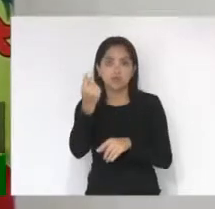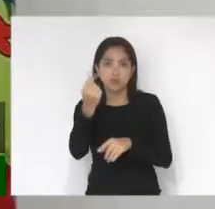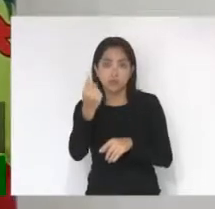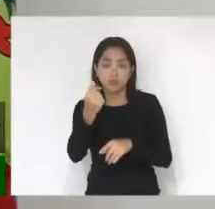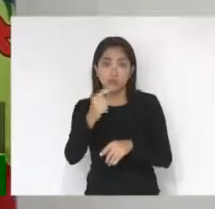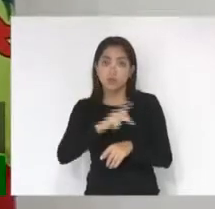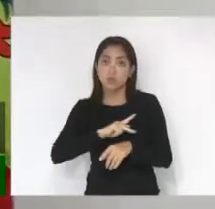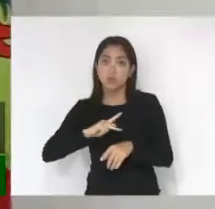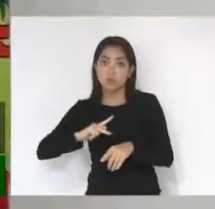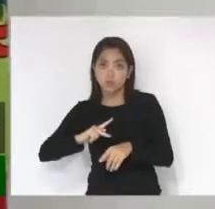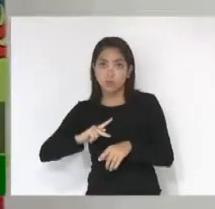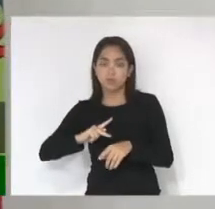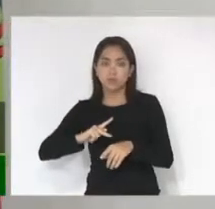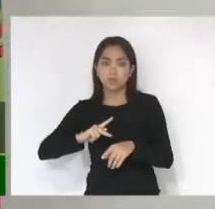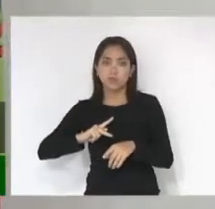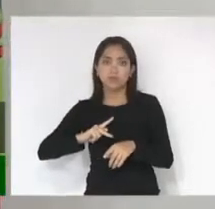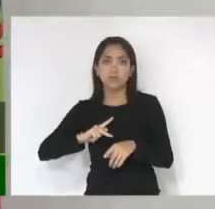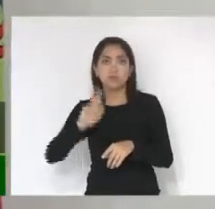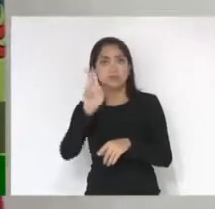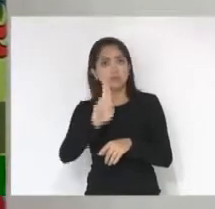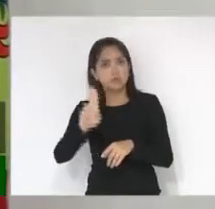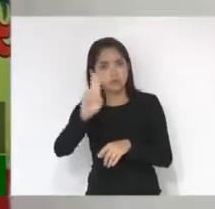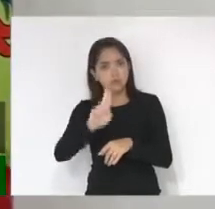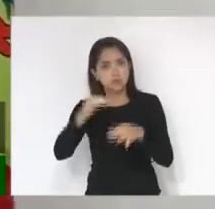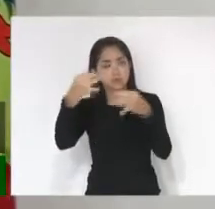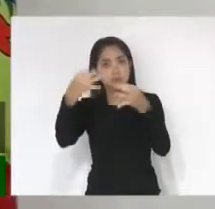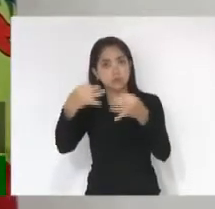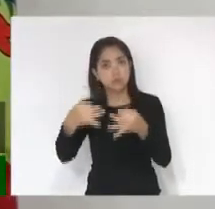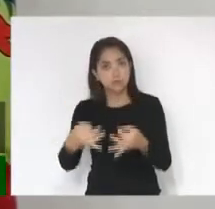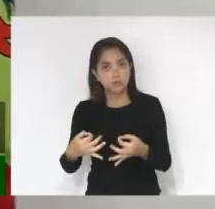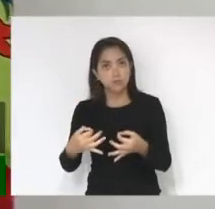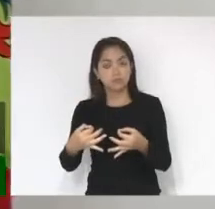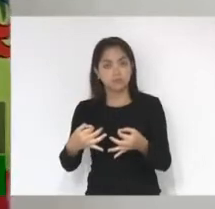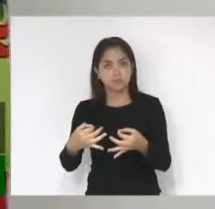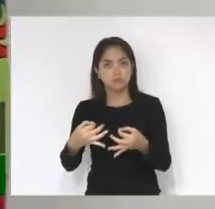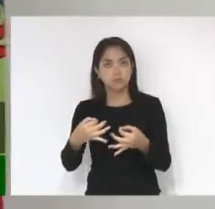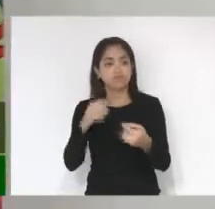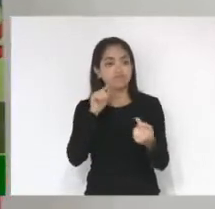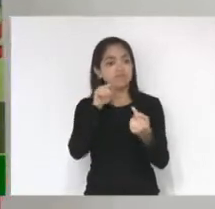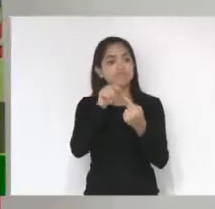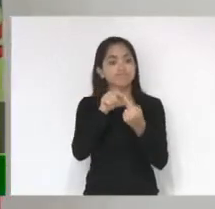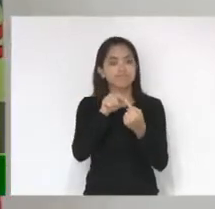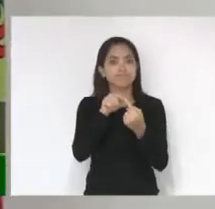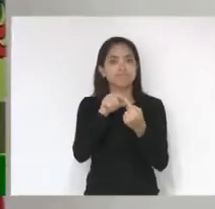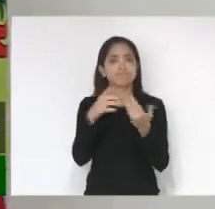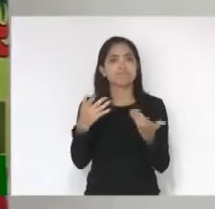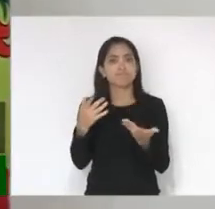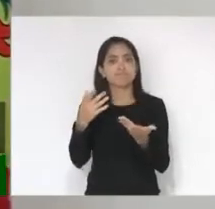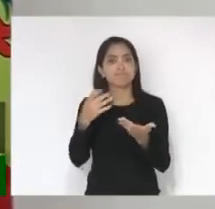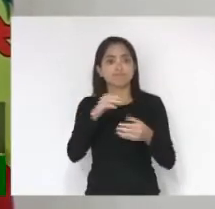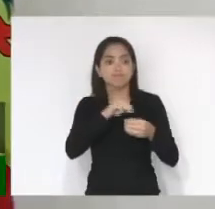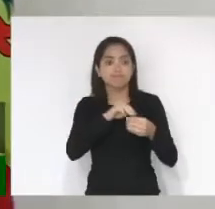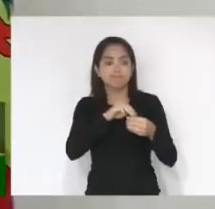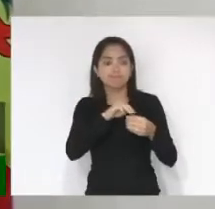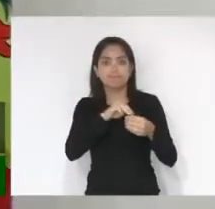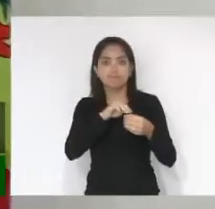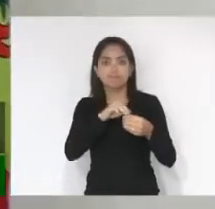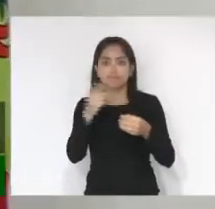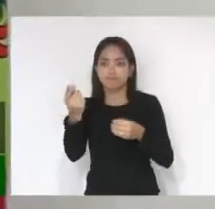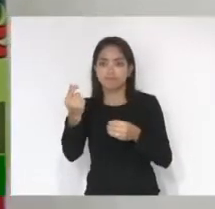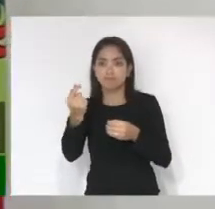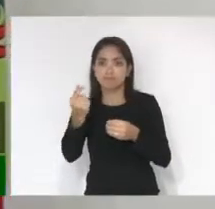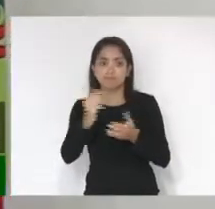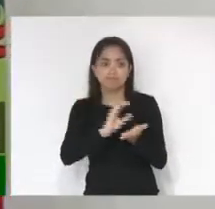seja de fato aplicado e cumprido a sua função. Imaginamos nós, o município recebe uma benfeitoria de